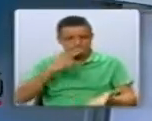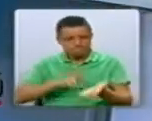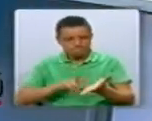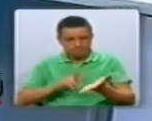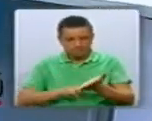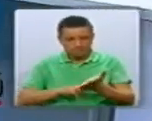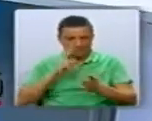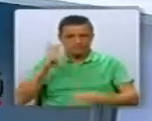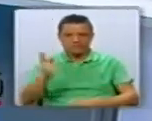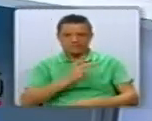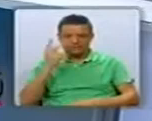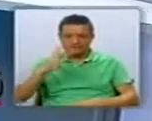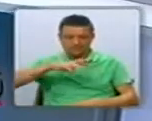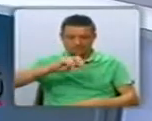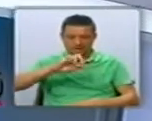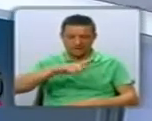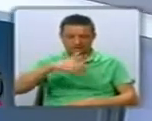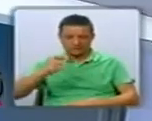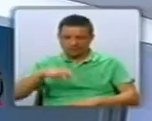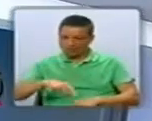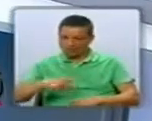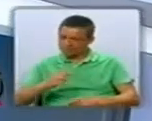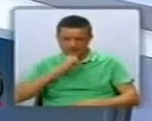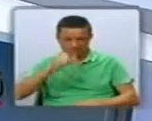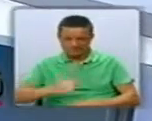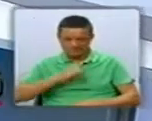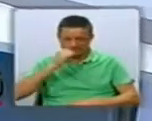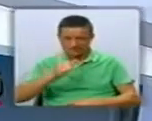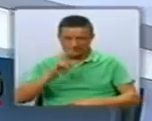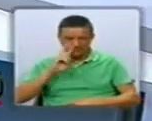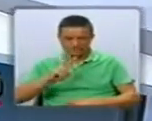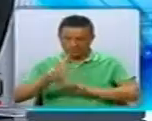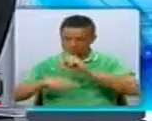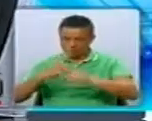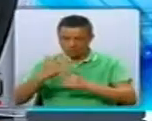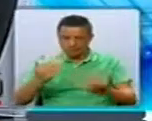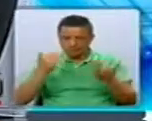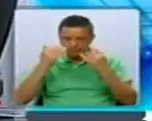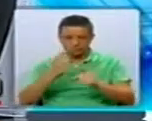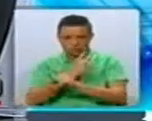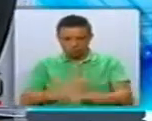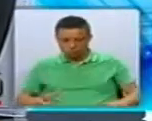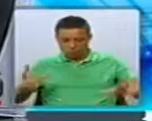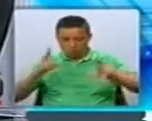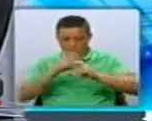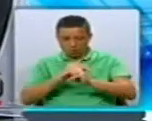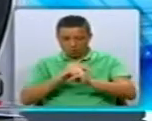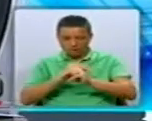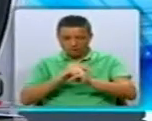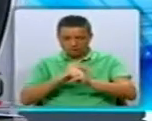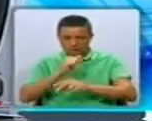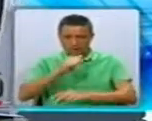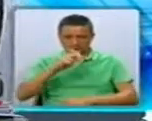da antiga vida em Marte? Não, ainda não é desta, provavelmente. Olhando ainda para outras notícias, há novidades relativamente à formação de